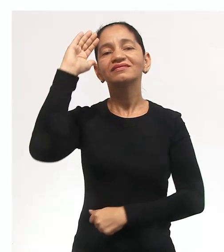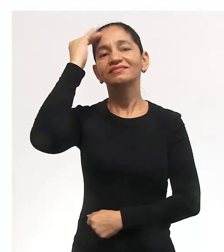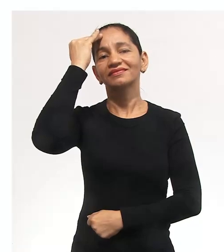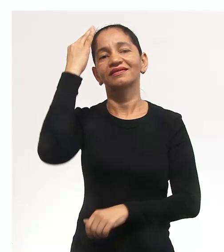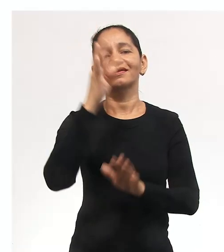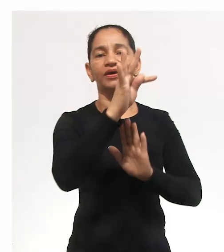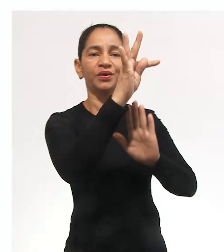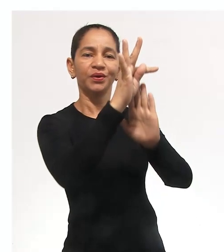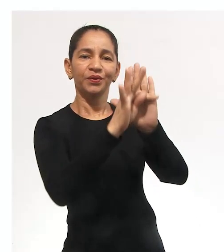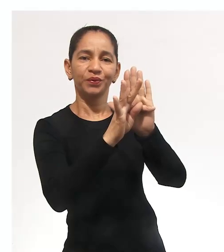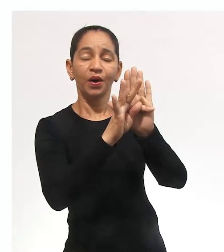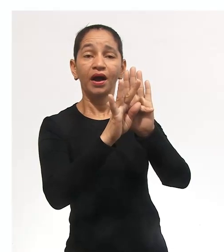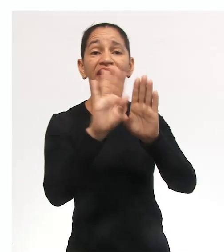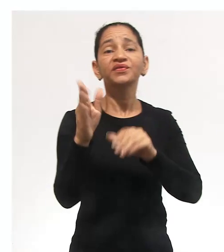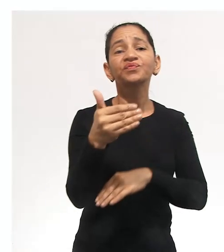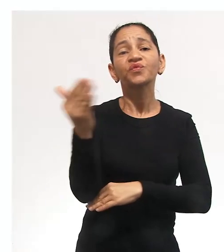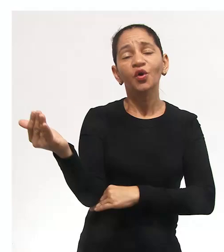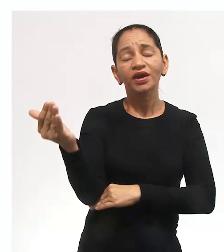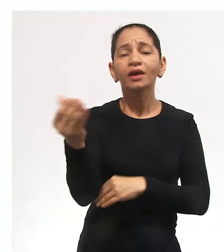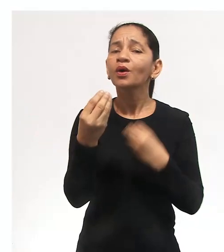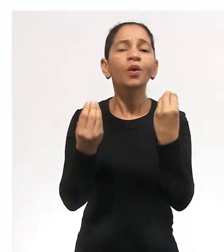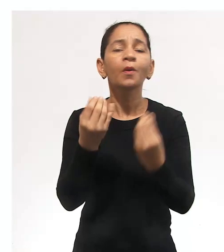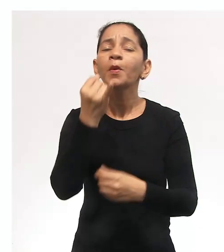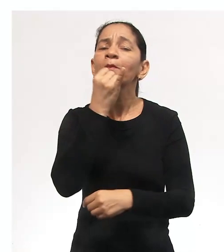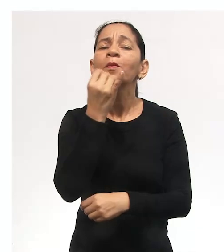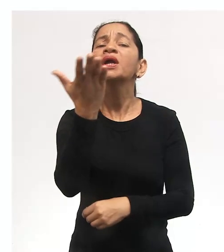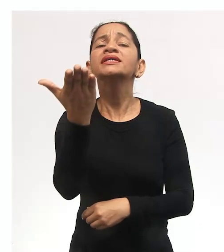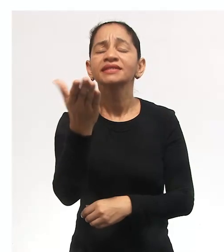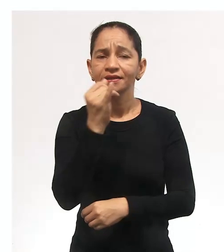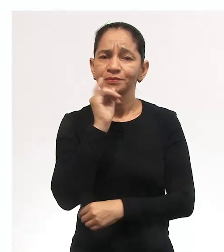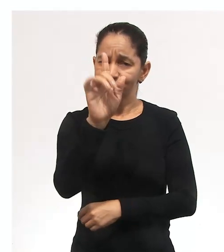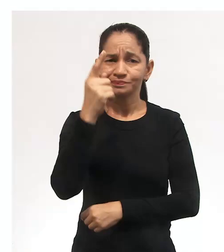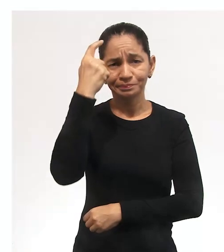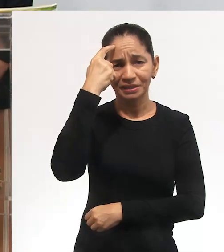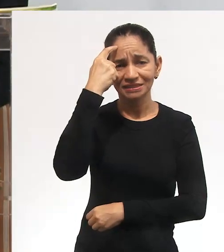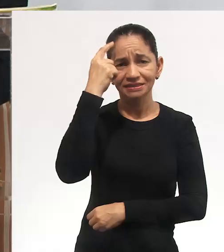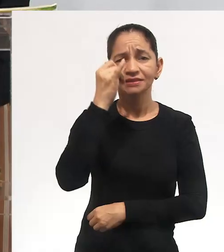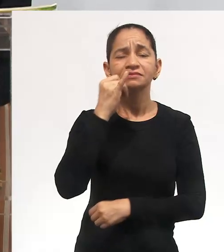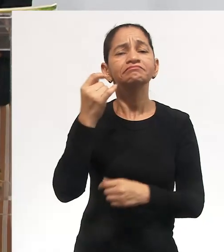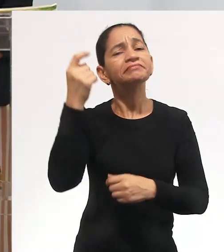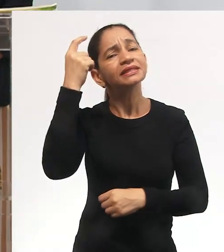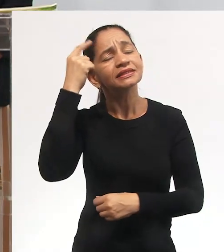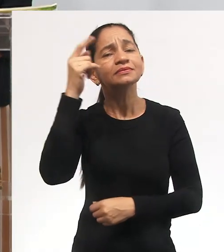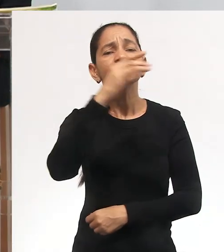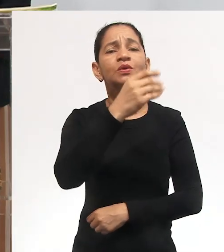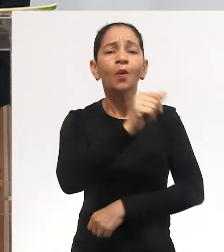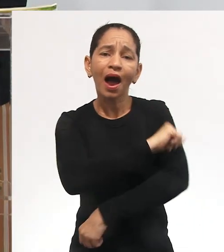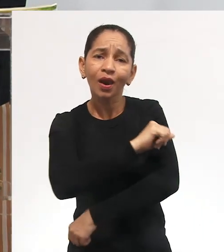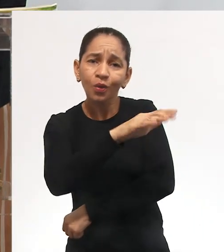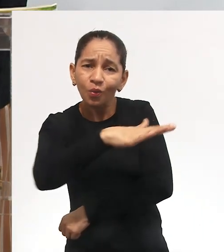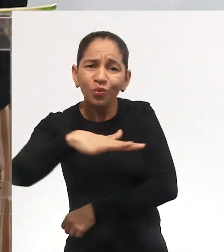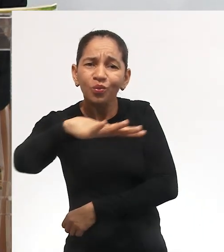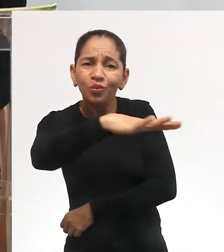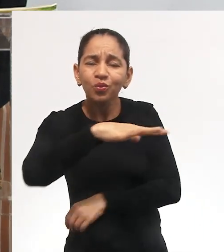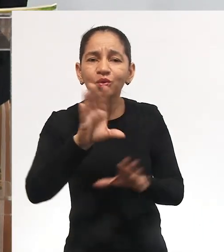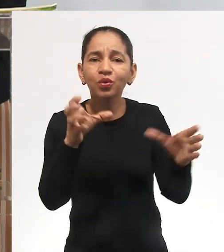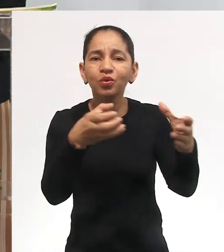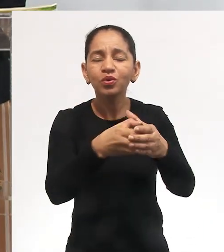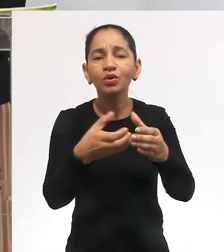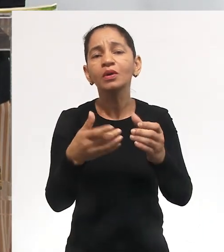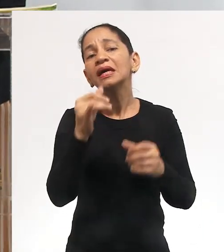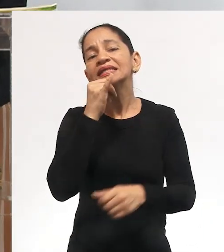e interpretar o mundo ao seu redor. Quantas vezes nós identificamos,